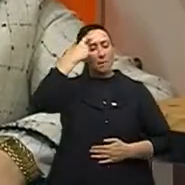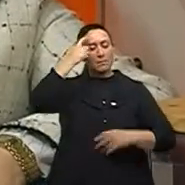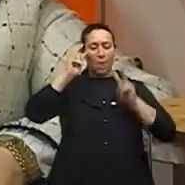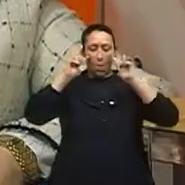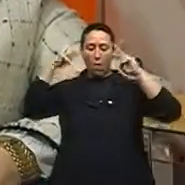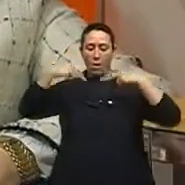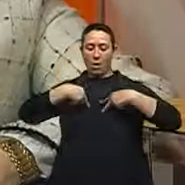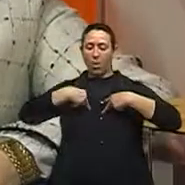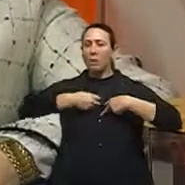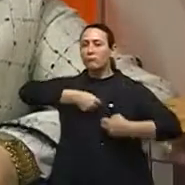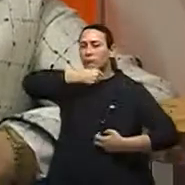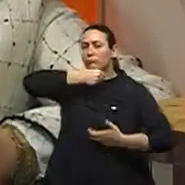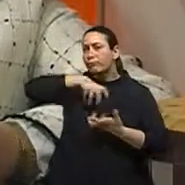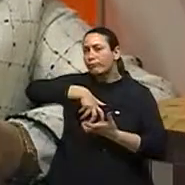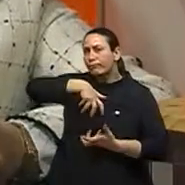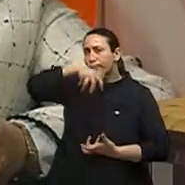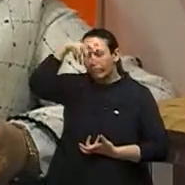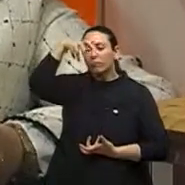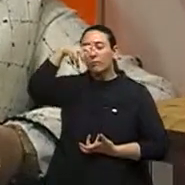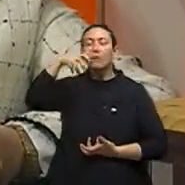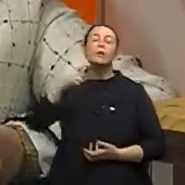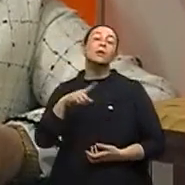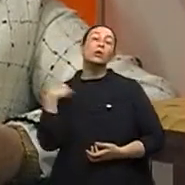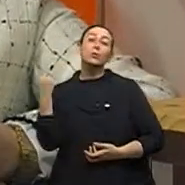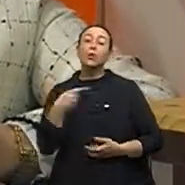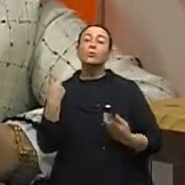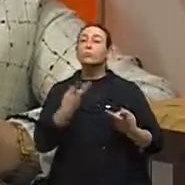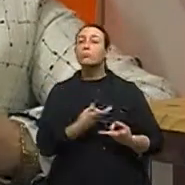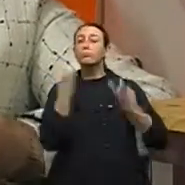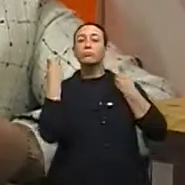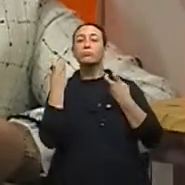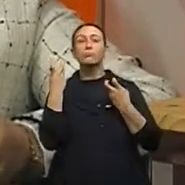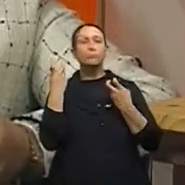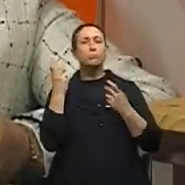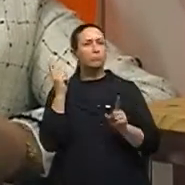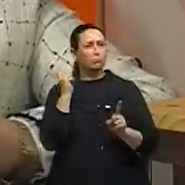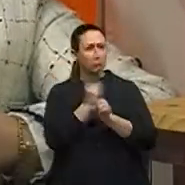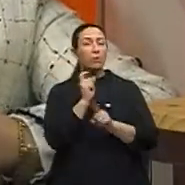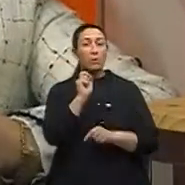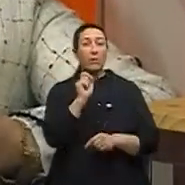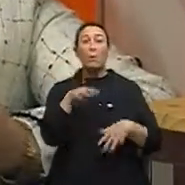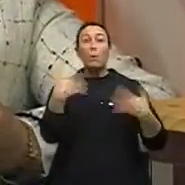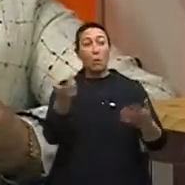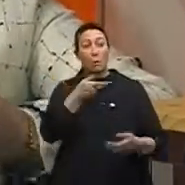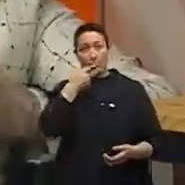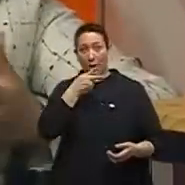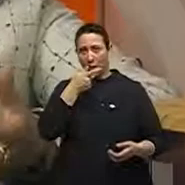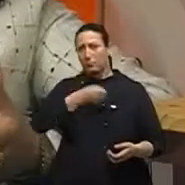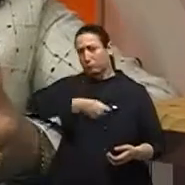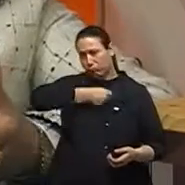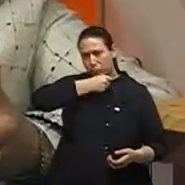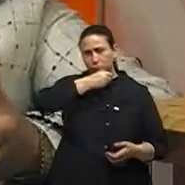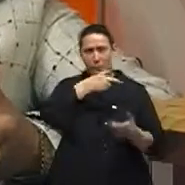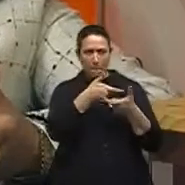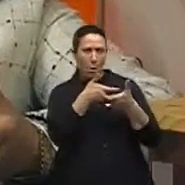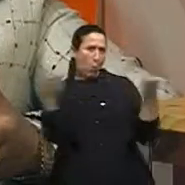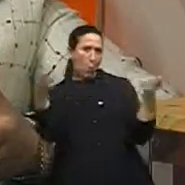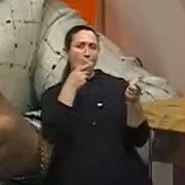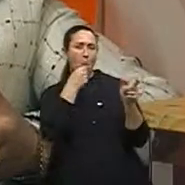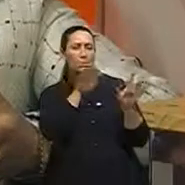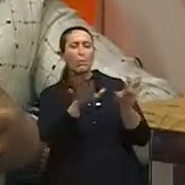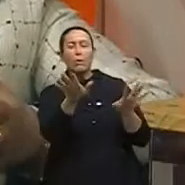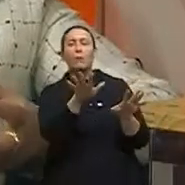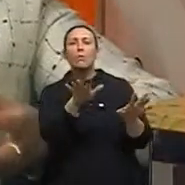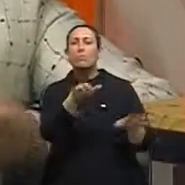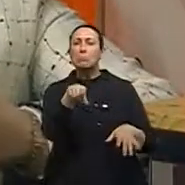envelhecimento e qual foi a nossa surpresa Isabel que quando o homem fala do envelhecimento em geral Uhum ele